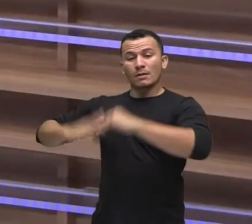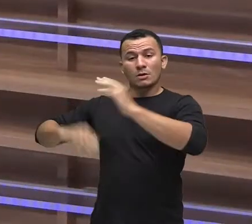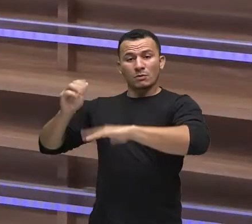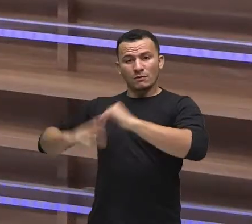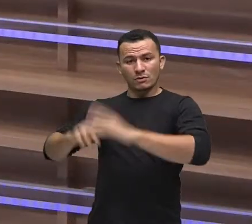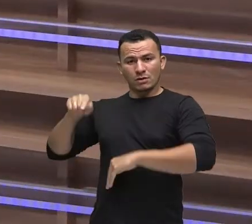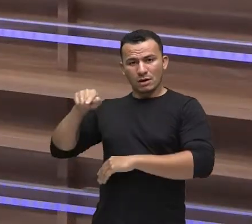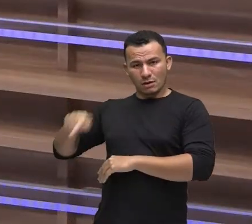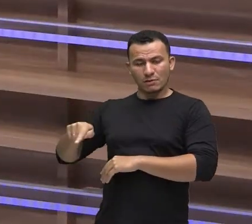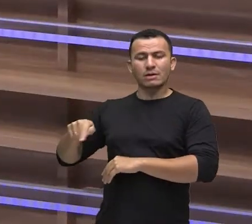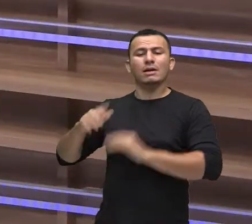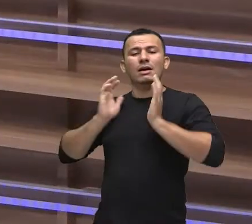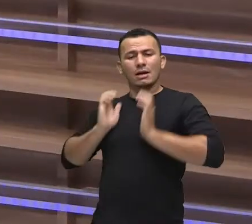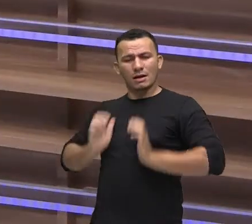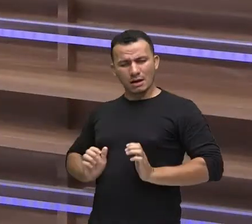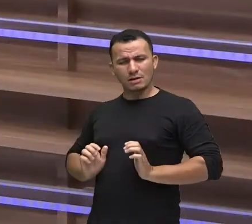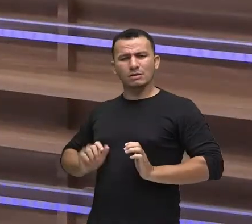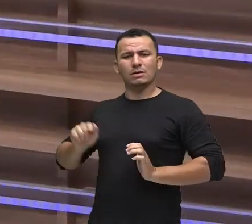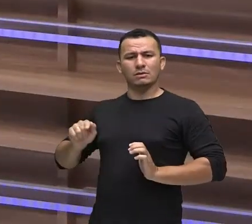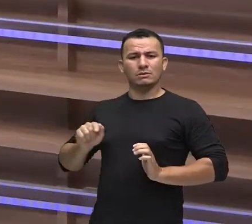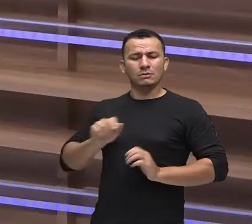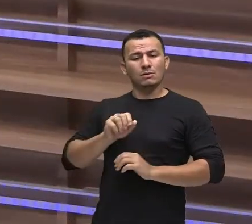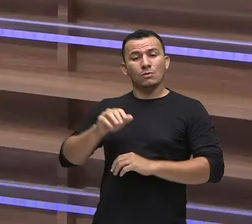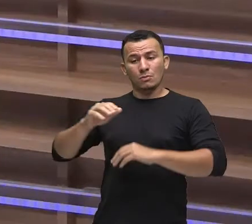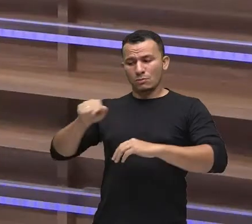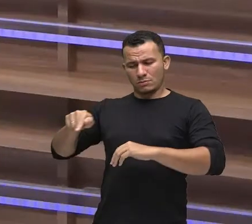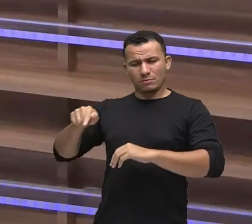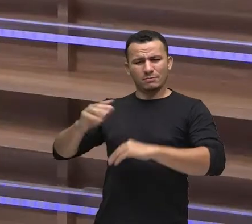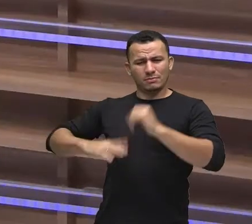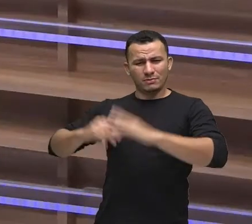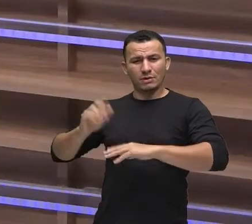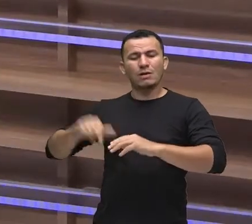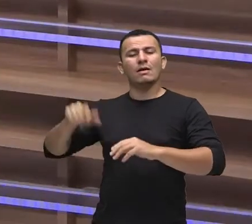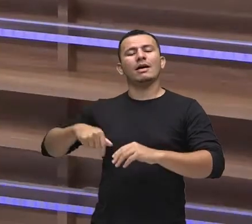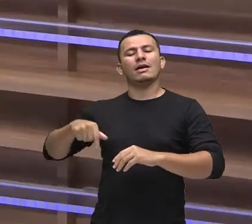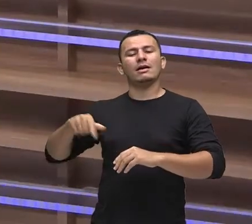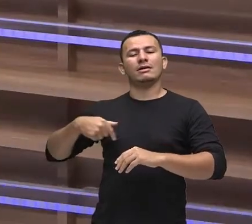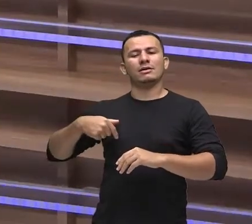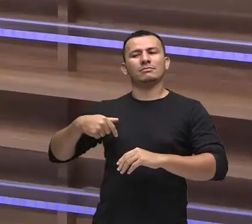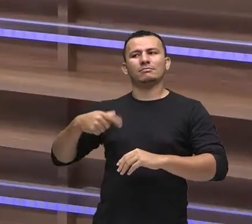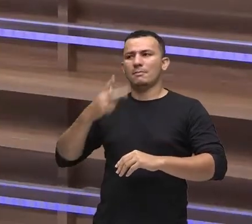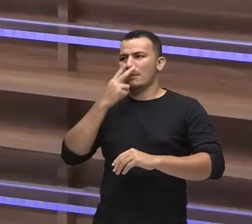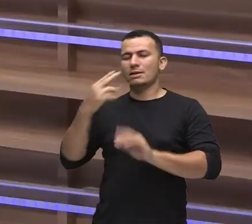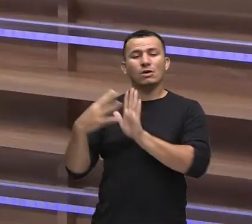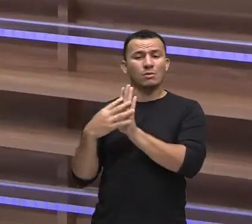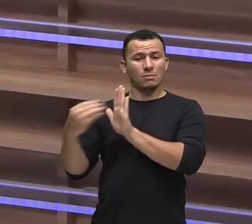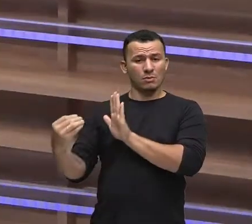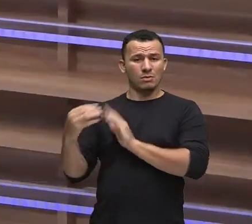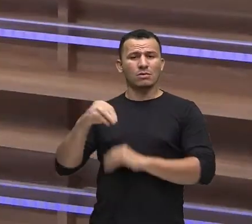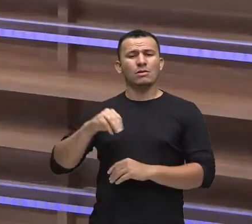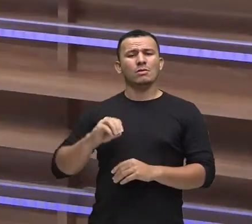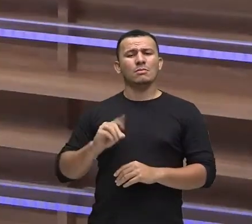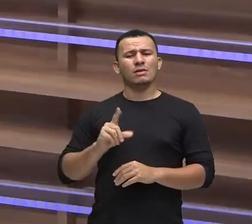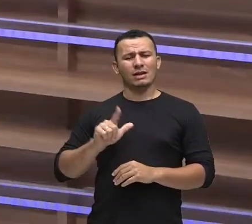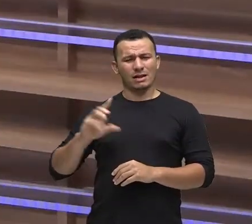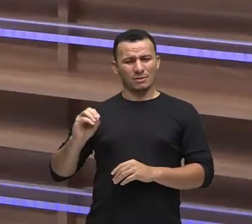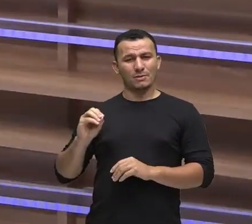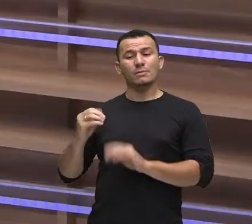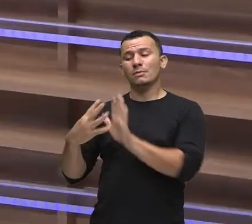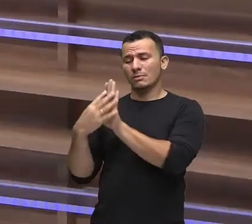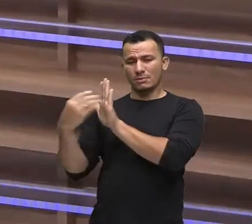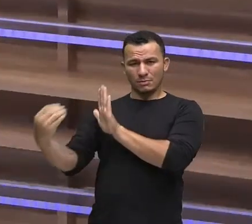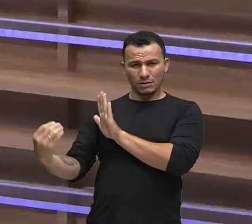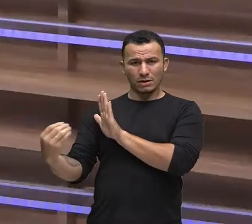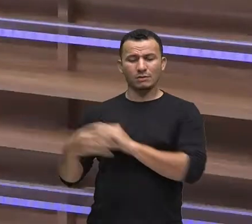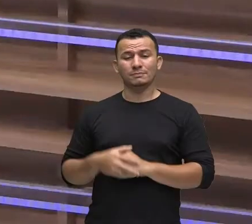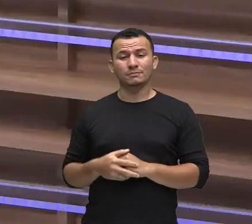Essa postura ética, querendo ou não, o atleta ele é um ícone, ele é um espelho, né? Quem nunca,